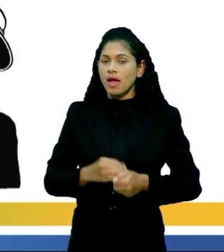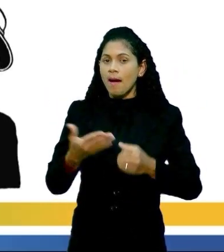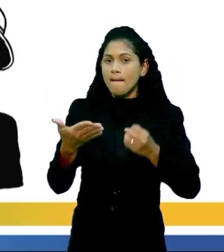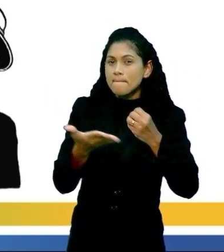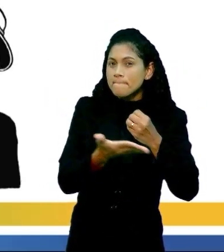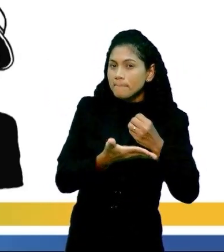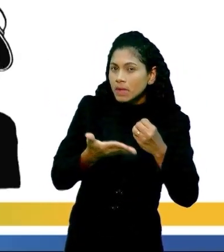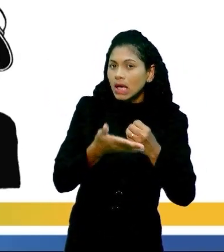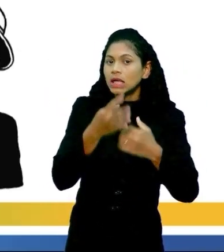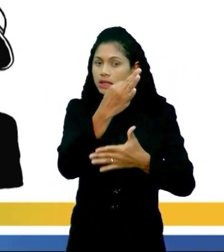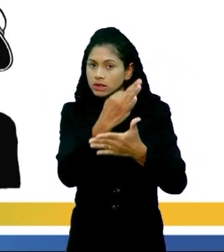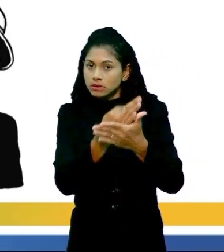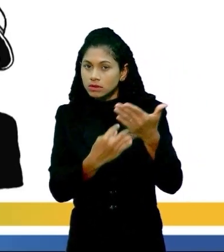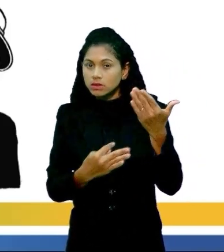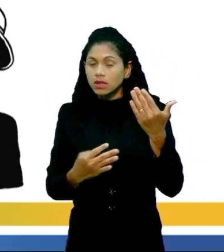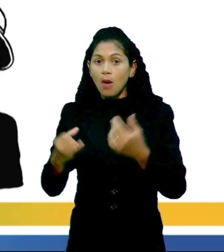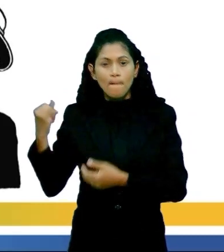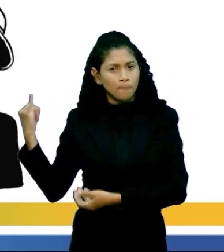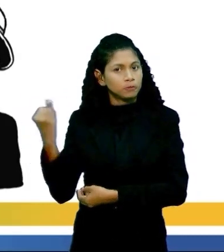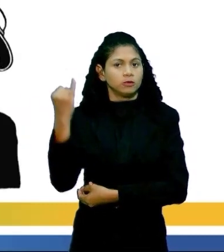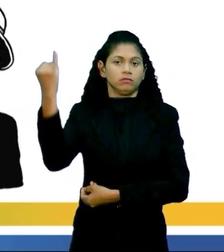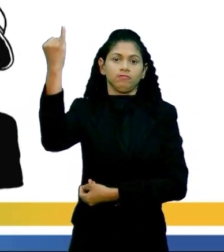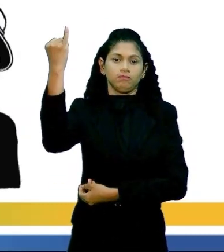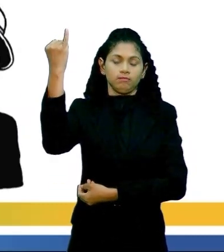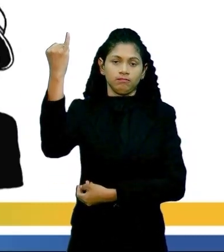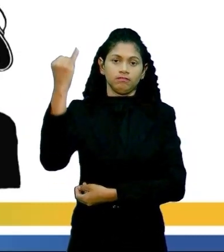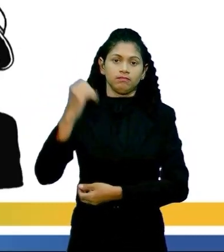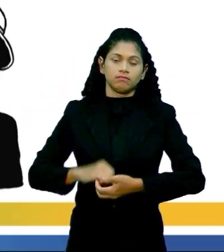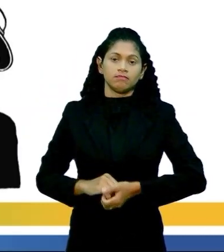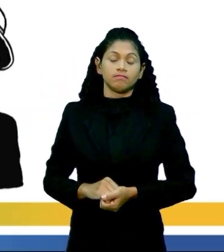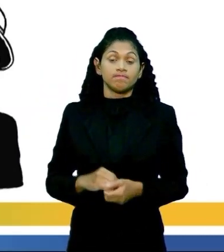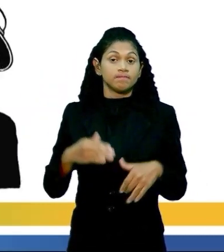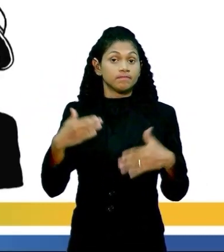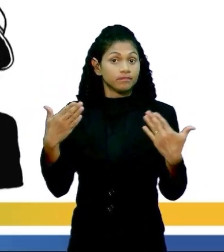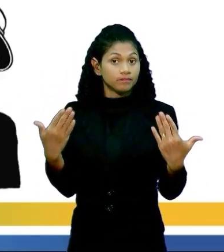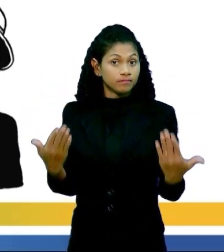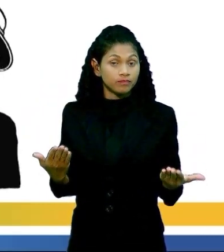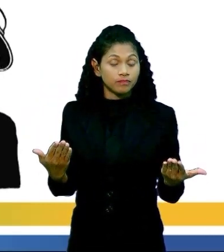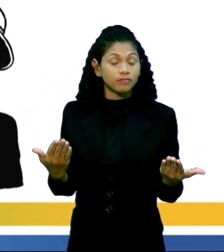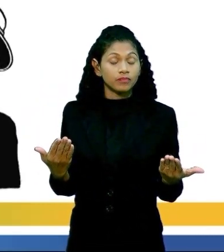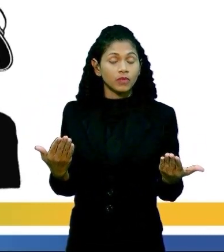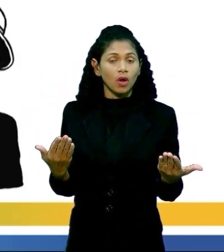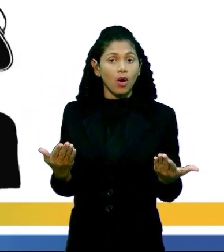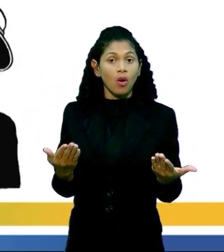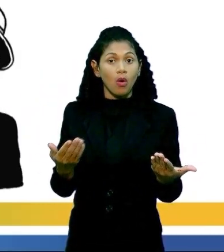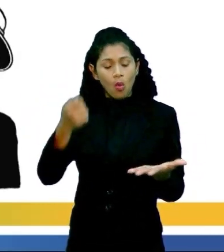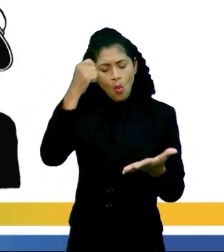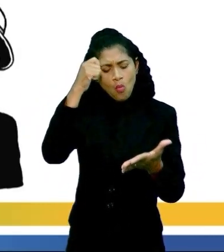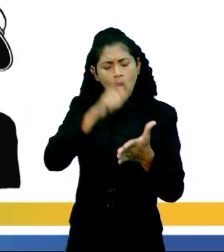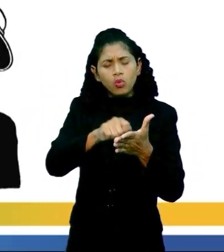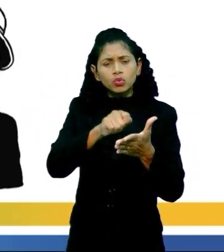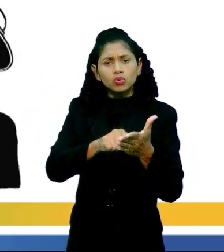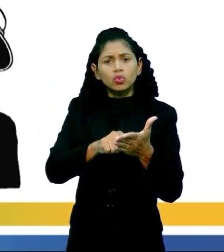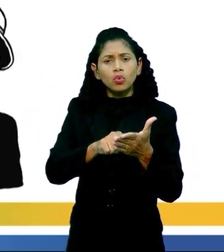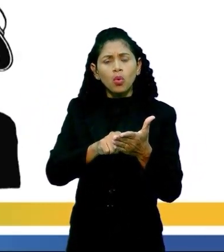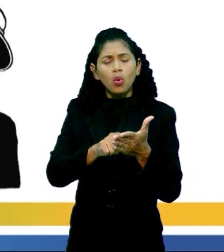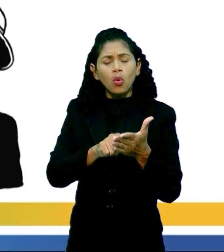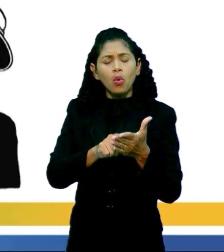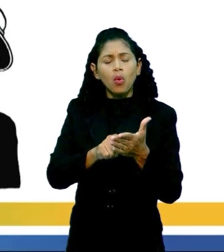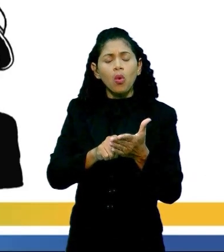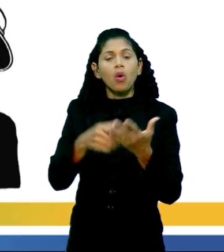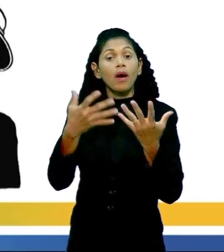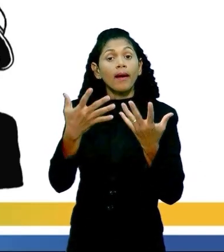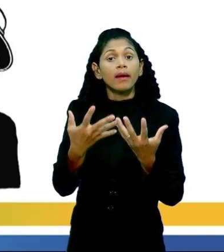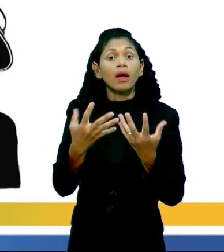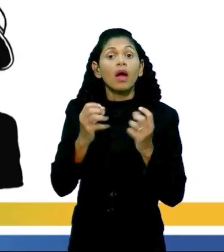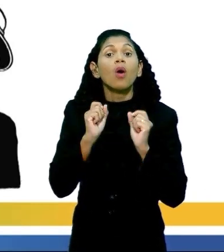texto, né? Ele é o mais importante, tá? Então, o que o enunciador quer saber é se esse título